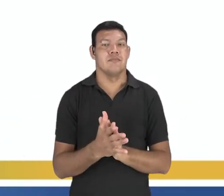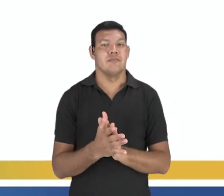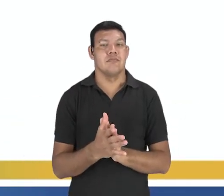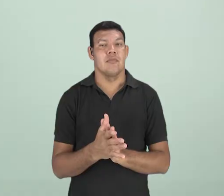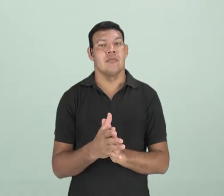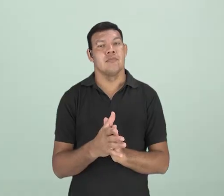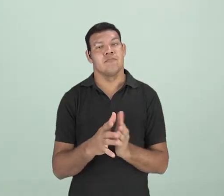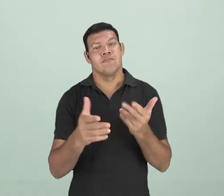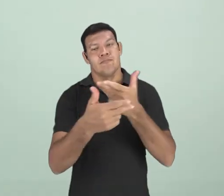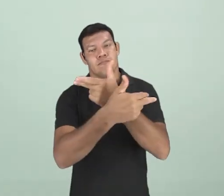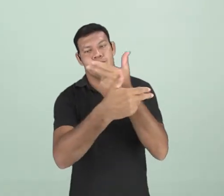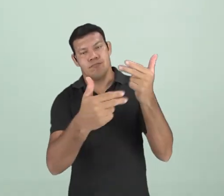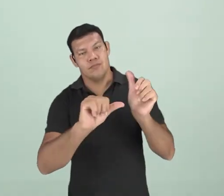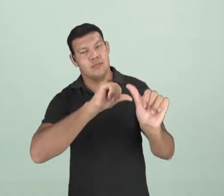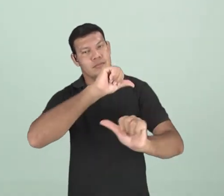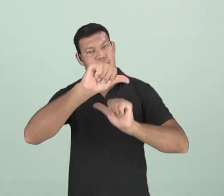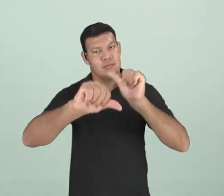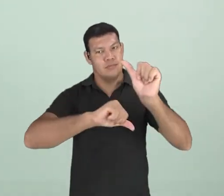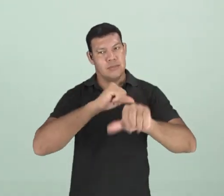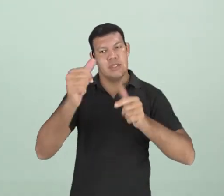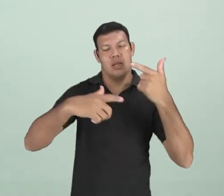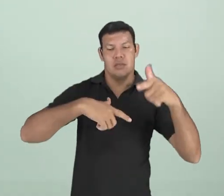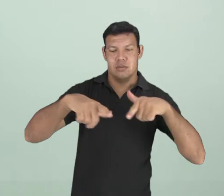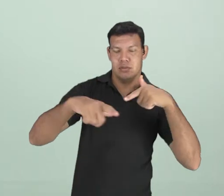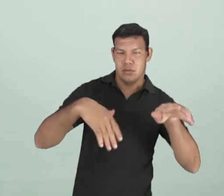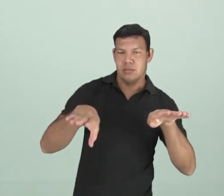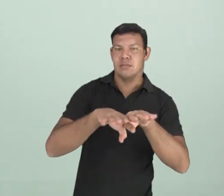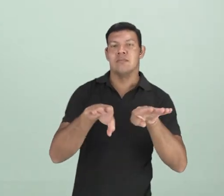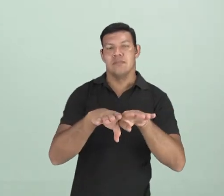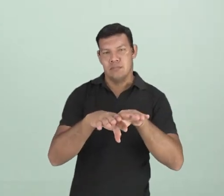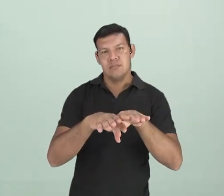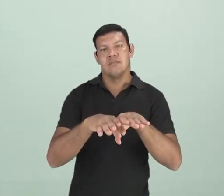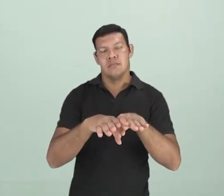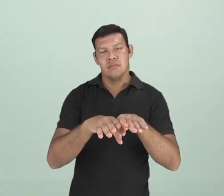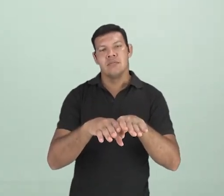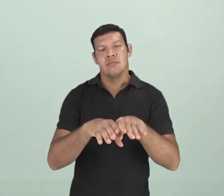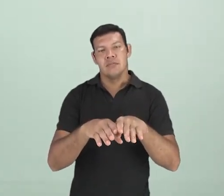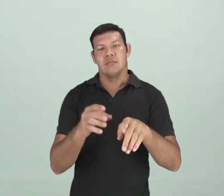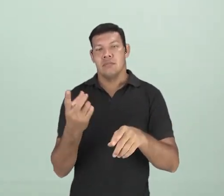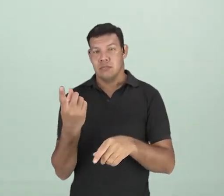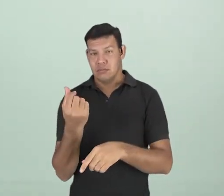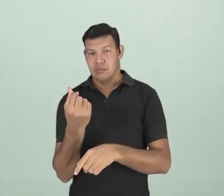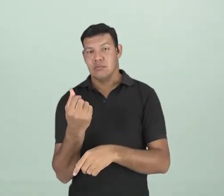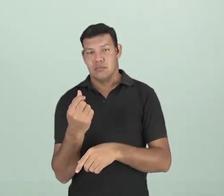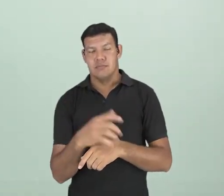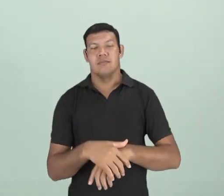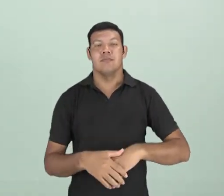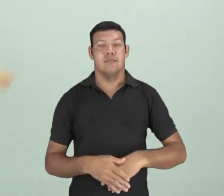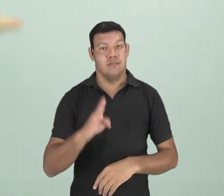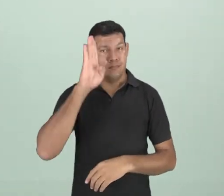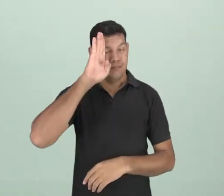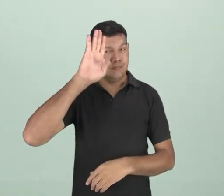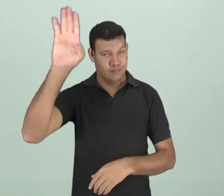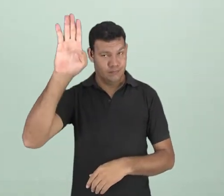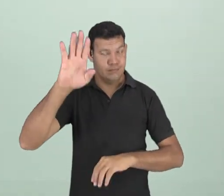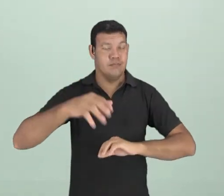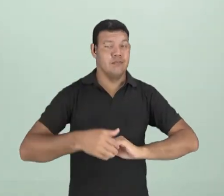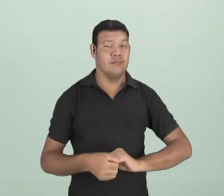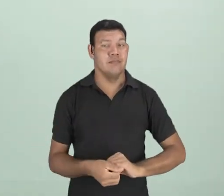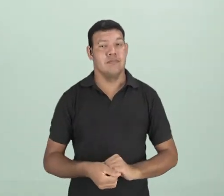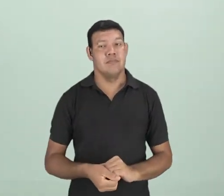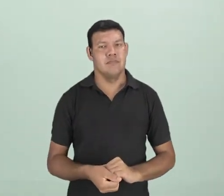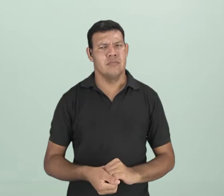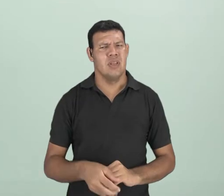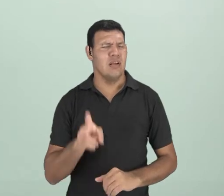troca mercadorias e produtos e serviços pelo dinheiro, certo? O dinheiro é a nossa principal moeda de troca. Mas será que